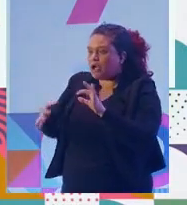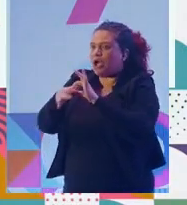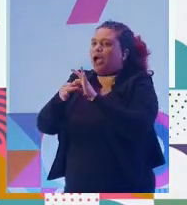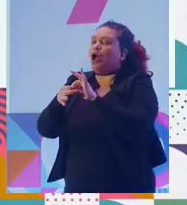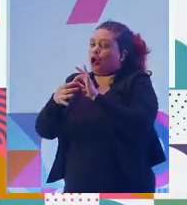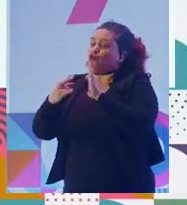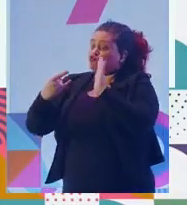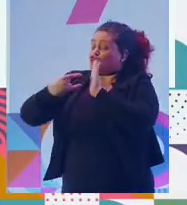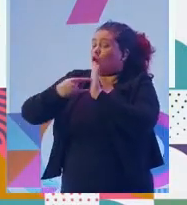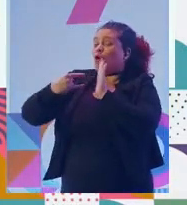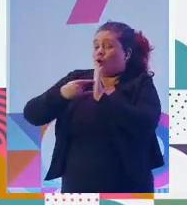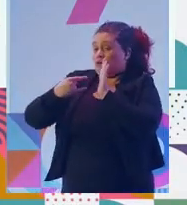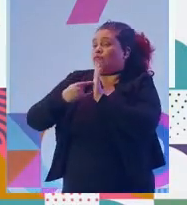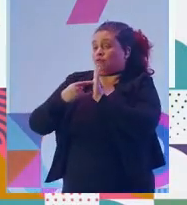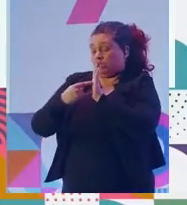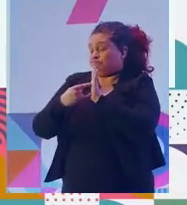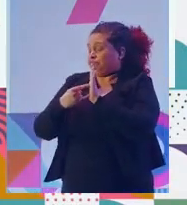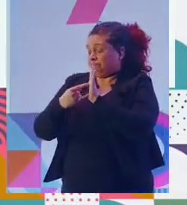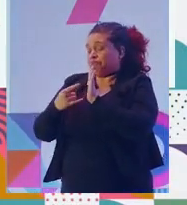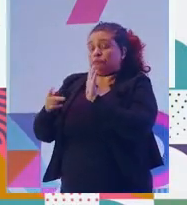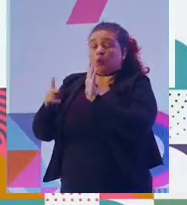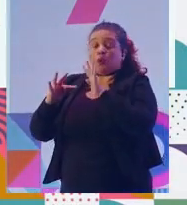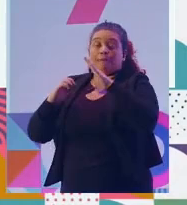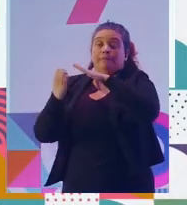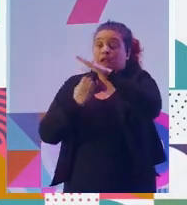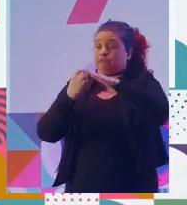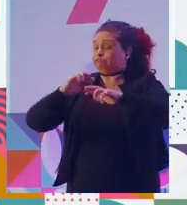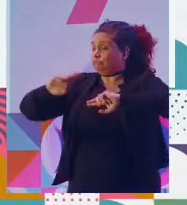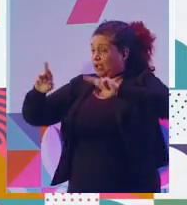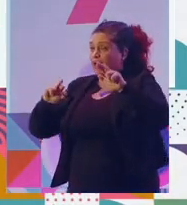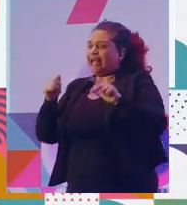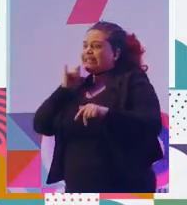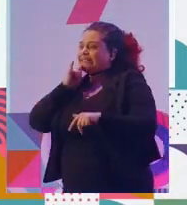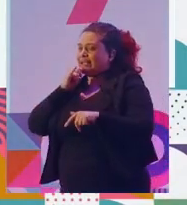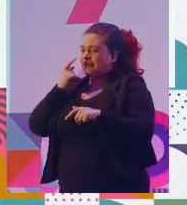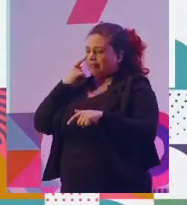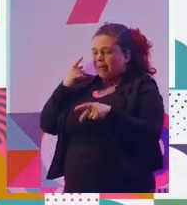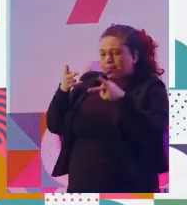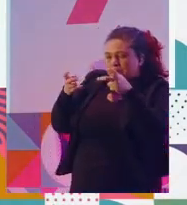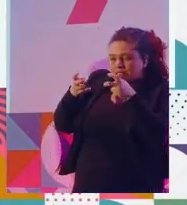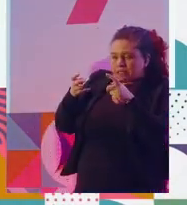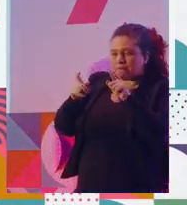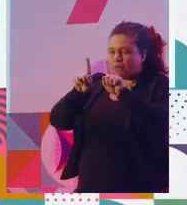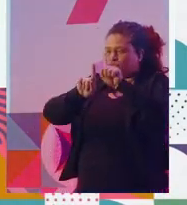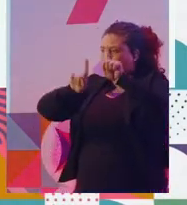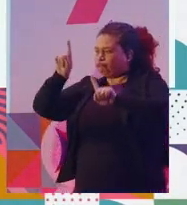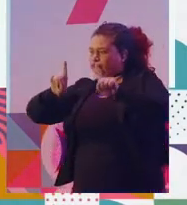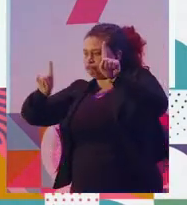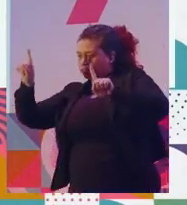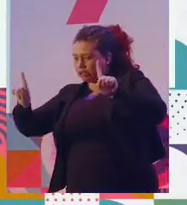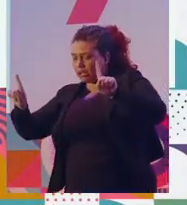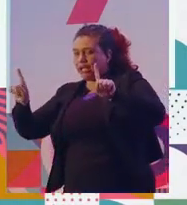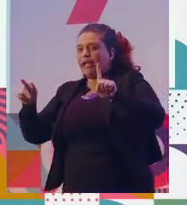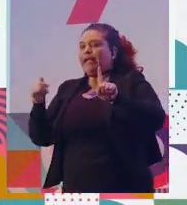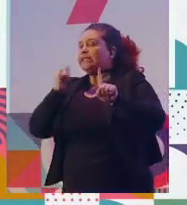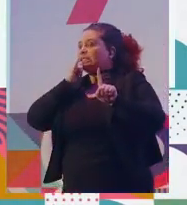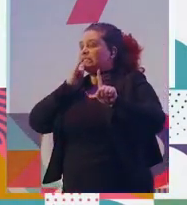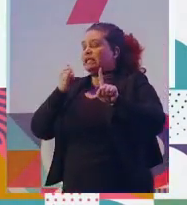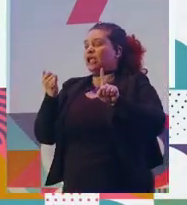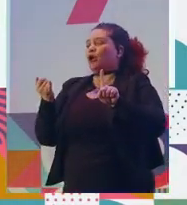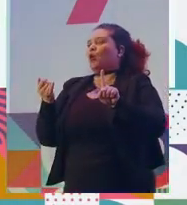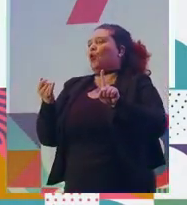maneira contínua nas organizações. Então, a gente pode medir o valor pela Forte Metrics. Quanto tempo o Iter